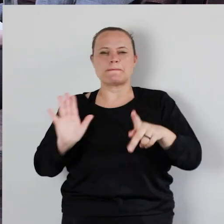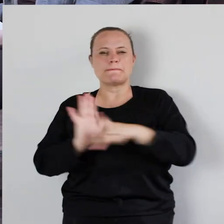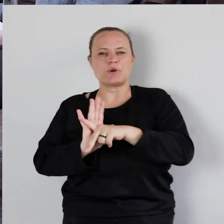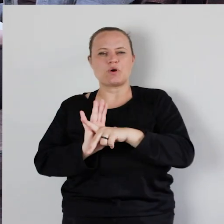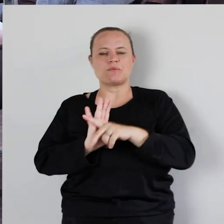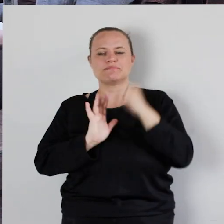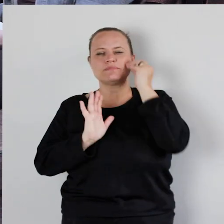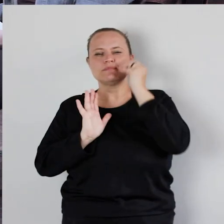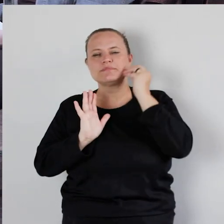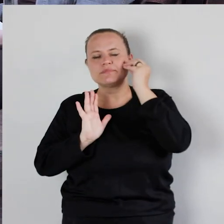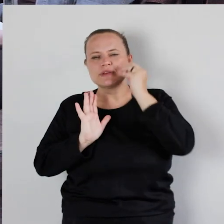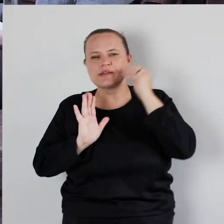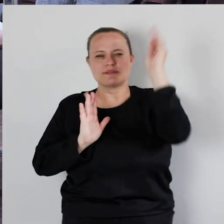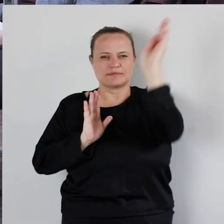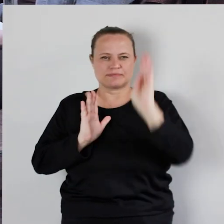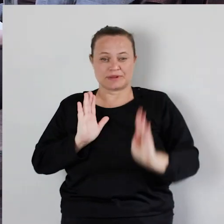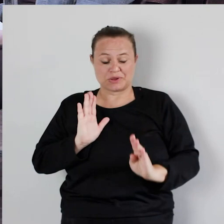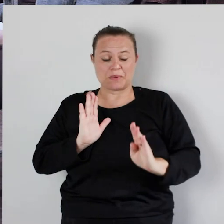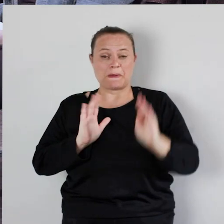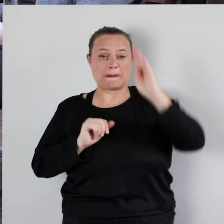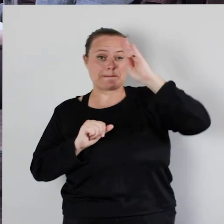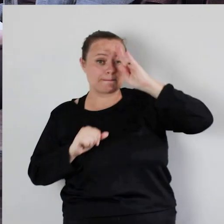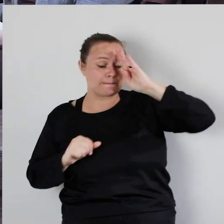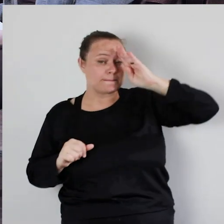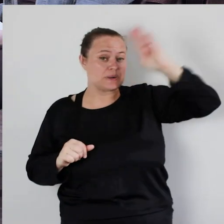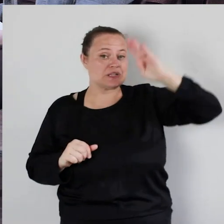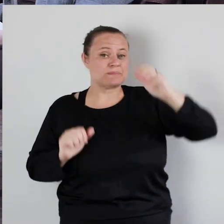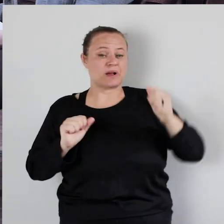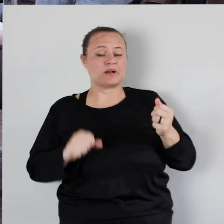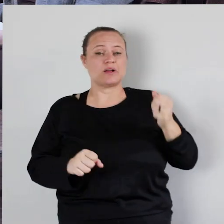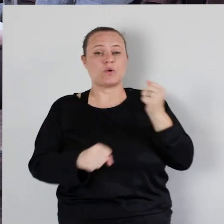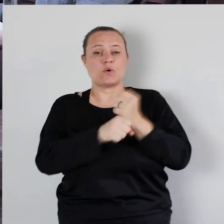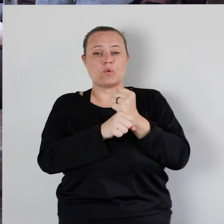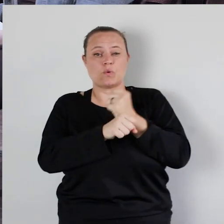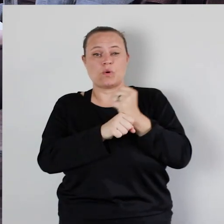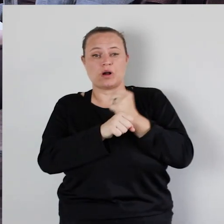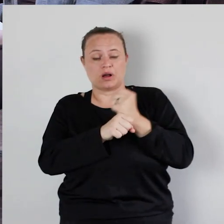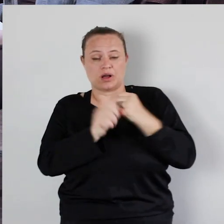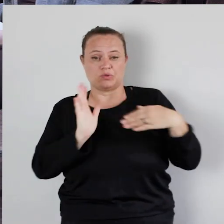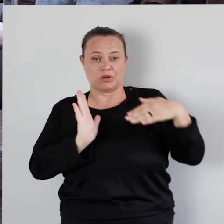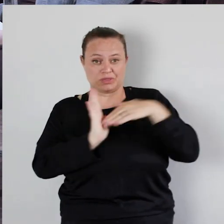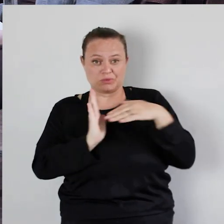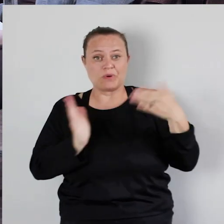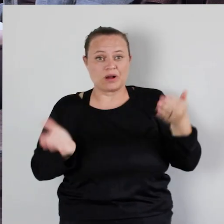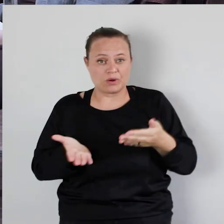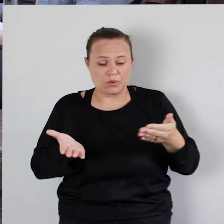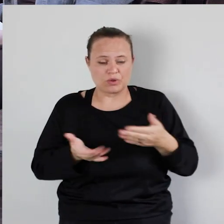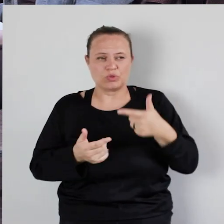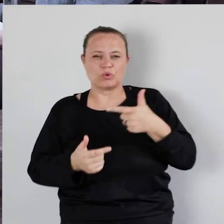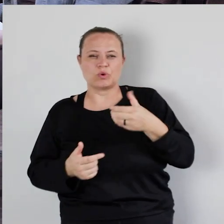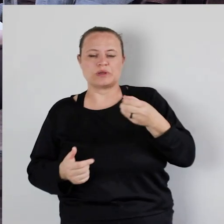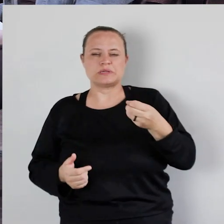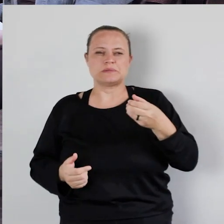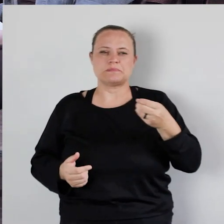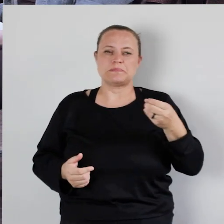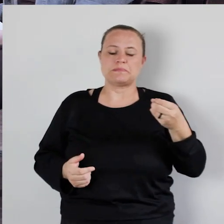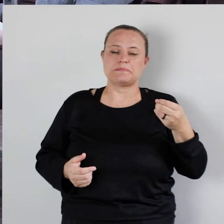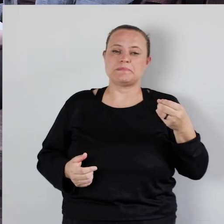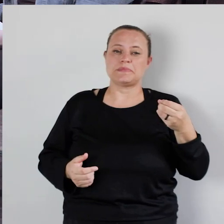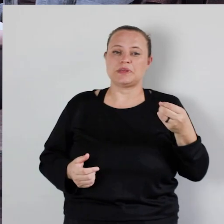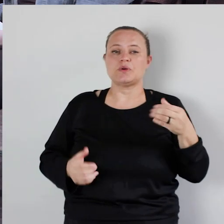refletir as nossas próprias experiências aqui do Brasil, principalmente nos últimos anos, a partir de